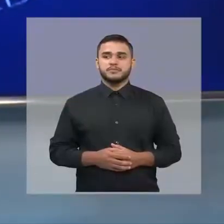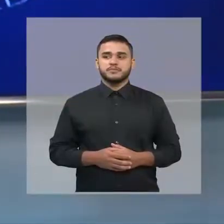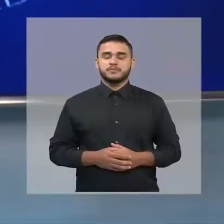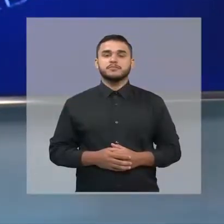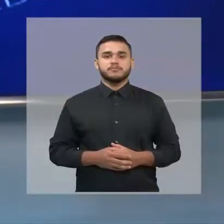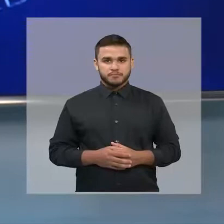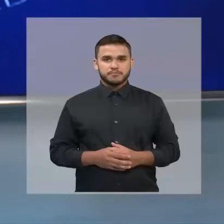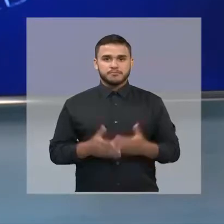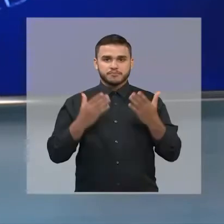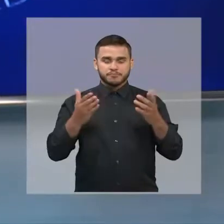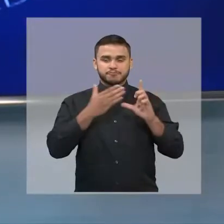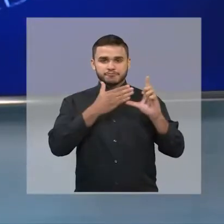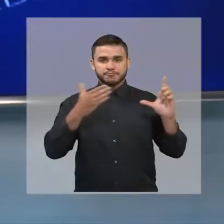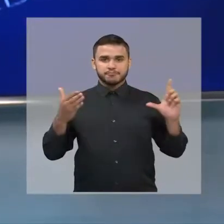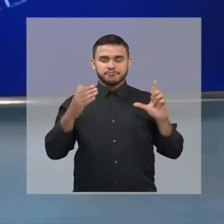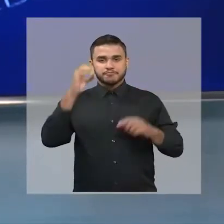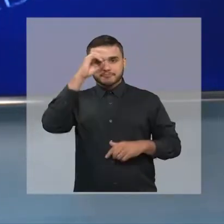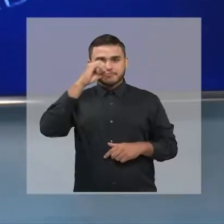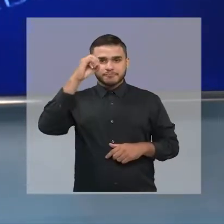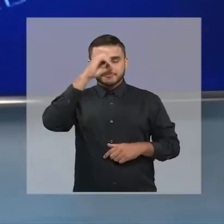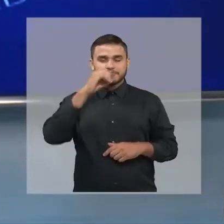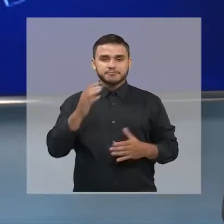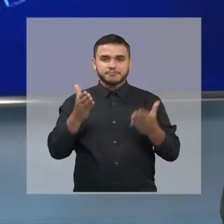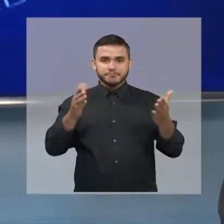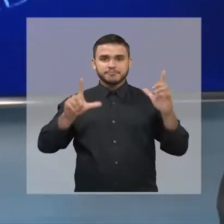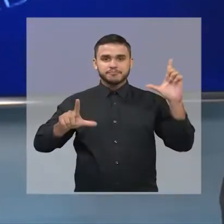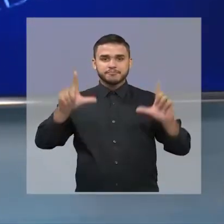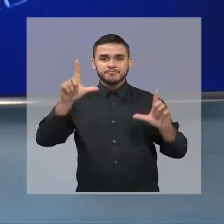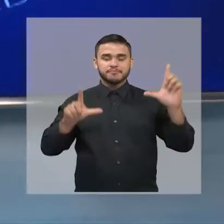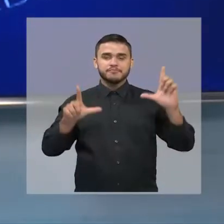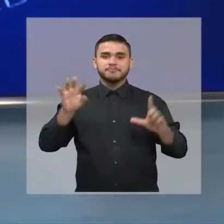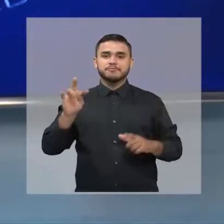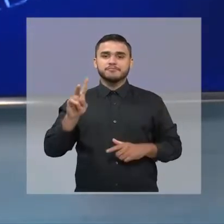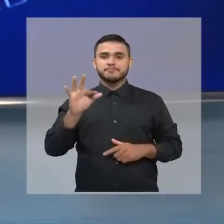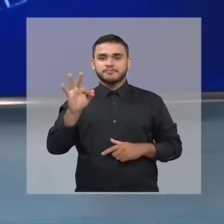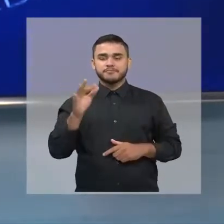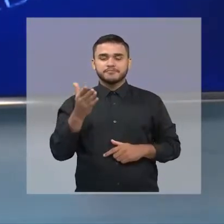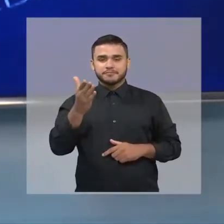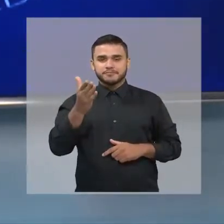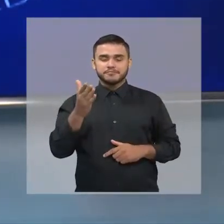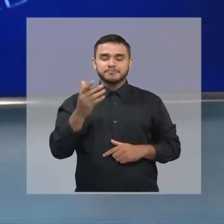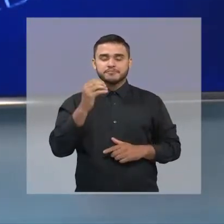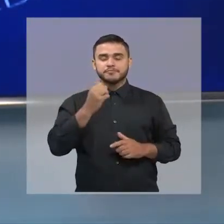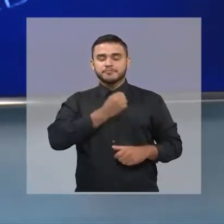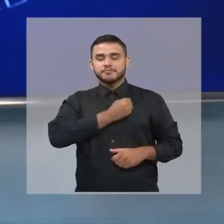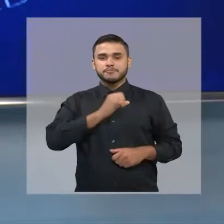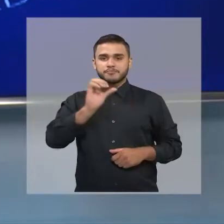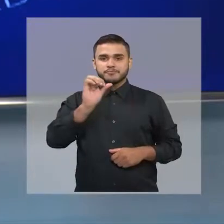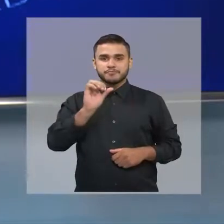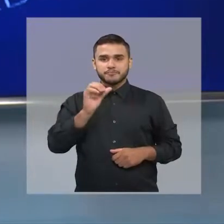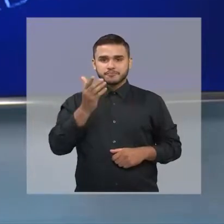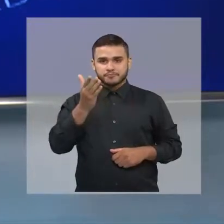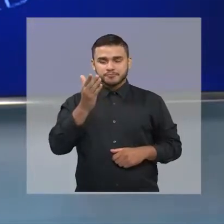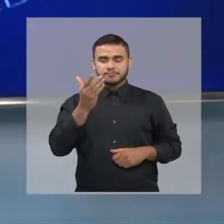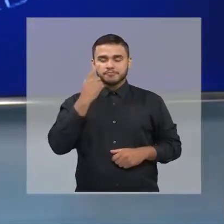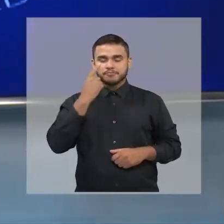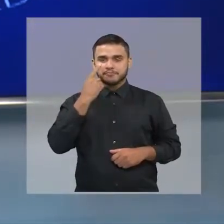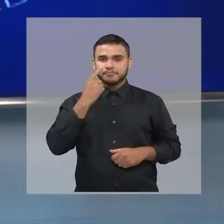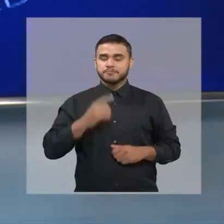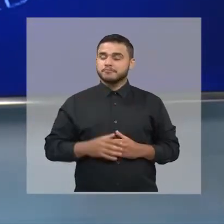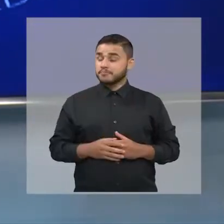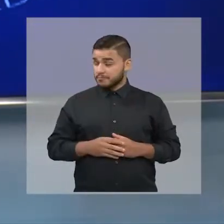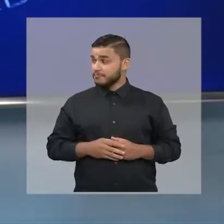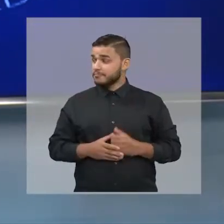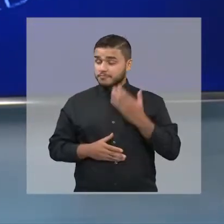Estamos de volta com o terceiro e último bloco do programa Observatório pela TV Fortaleza, canal 6 da Multiplay. Para você assinante que ligou agora, nós discutimos os